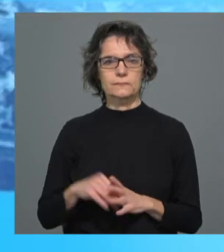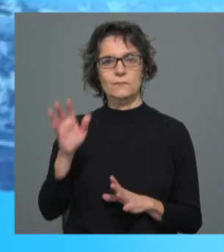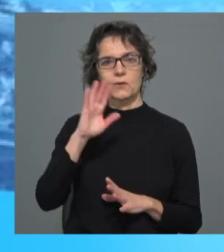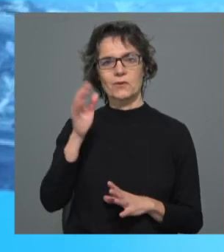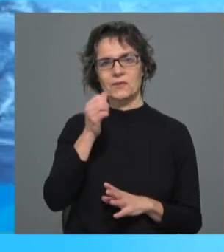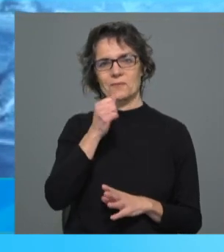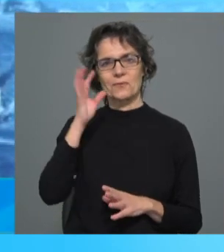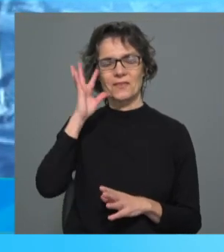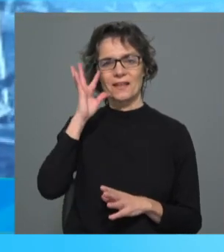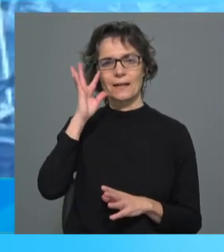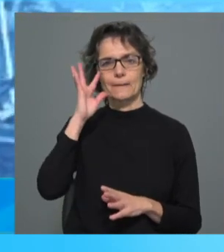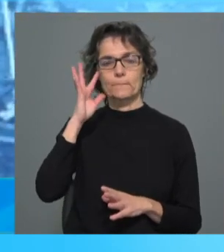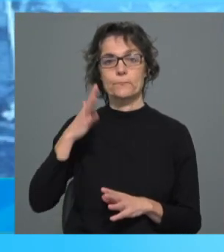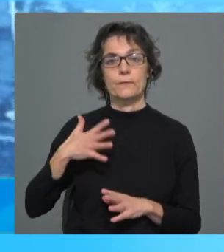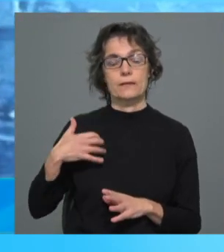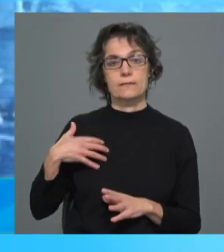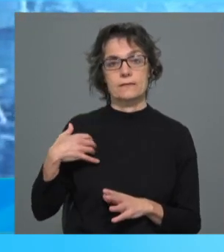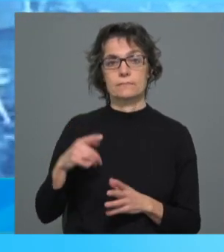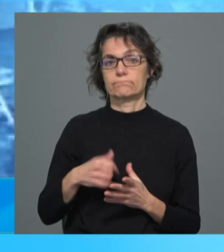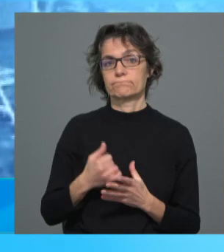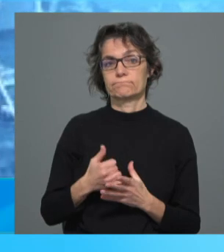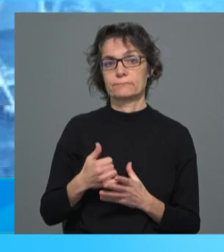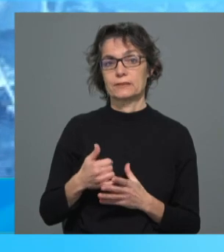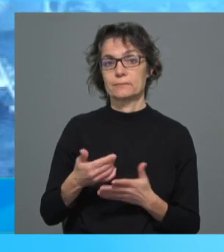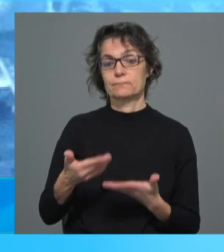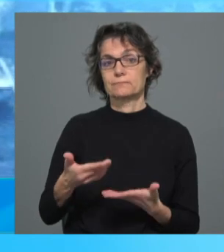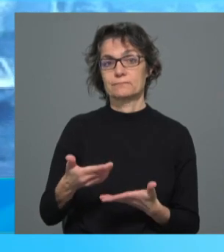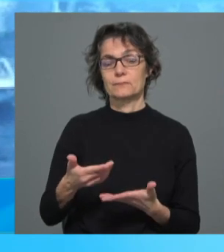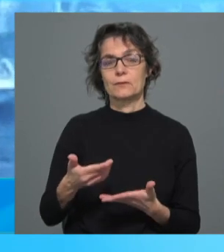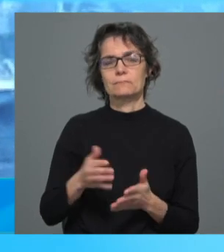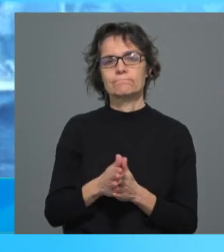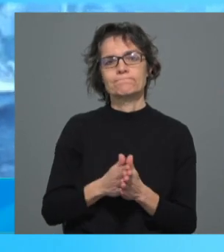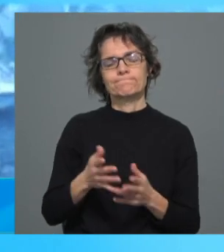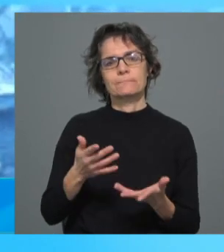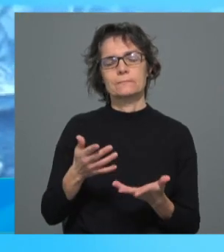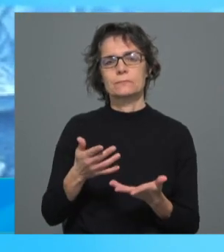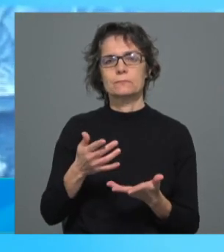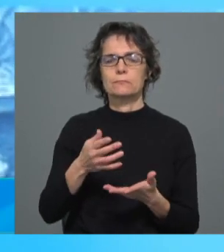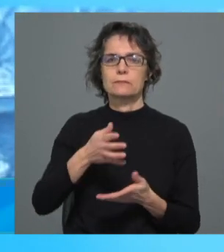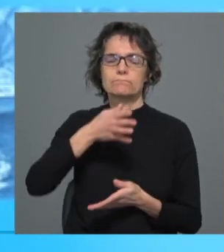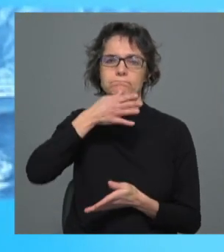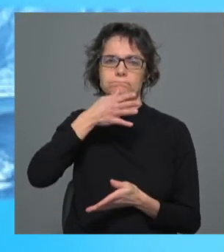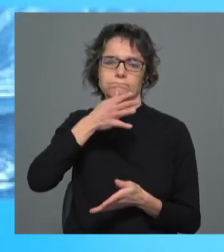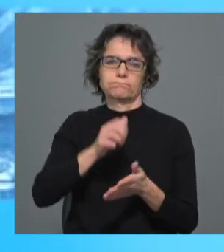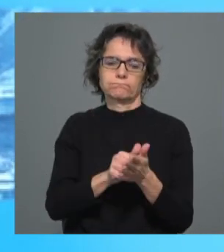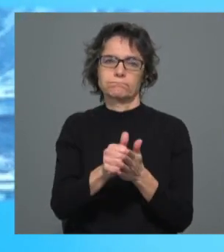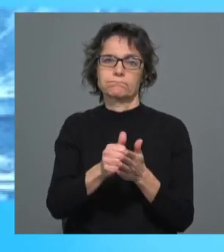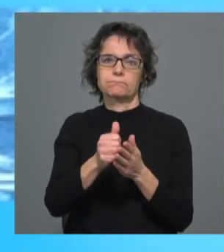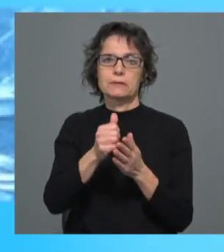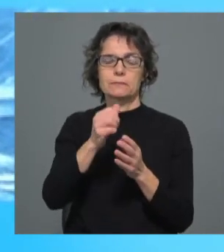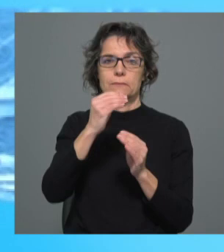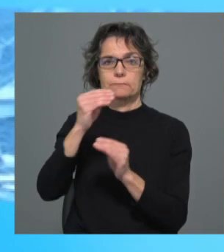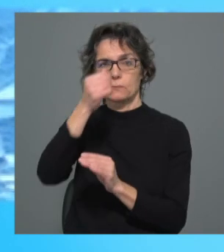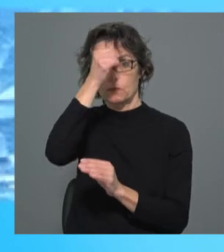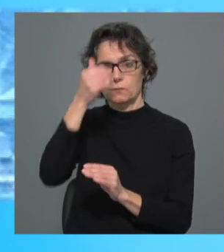Olá, muito boa tarde. Cada sexta-feira é, neste espaço, uma oportunidade para olhar a proposta litúrgica do próximo domingo, mas não